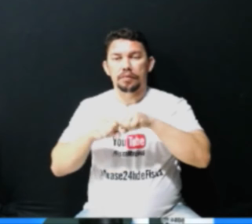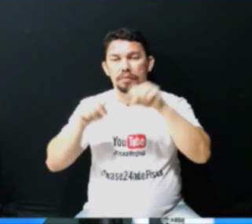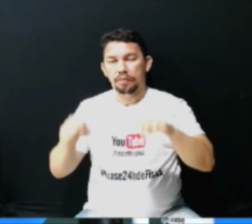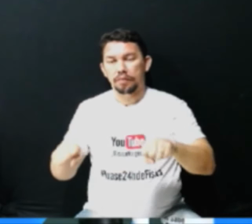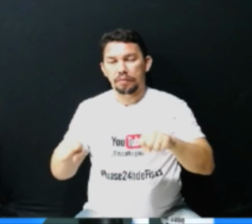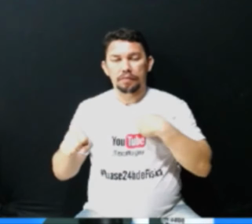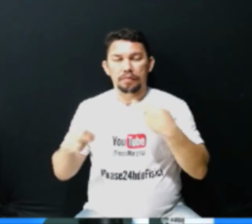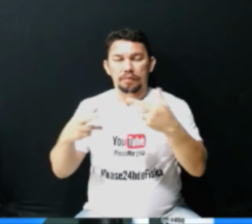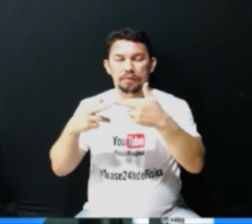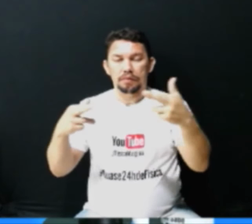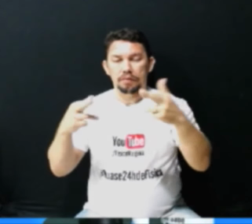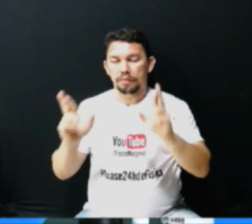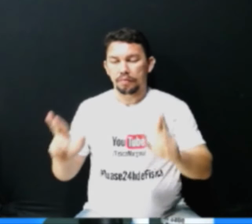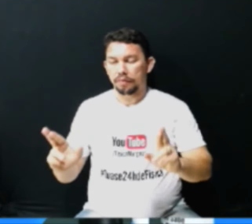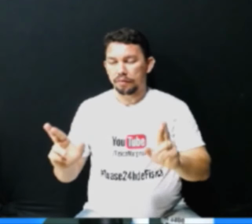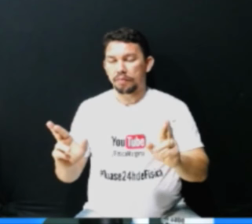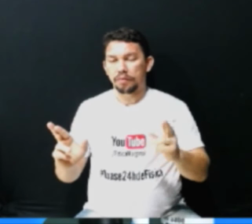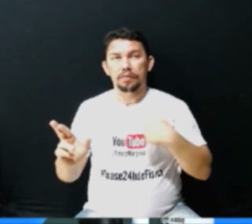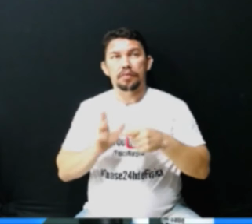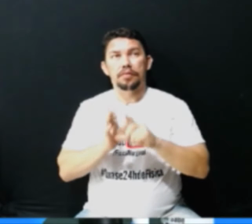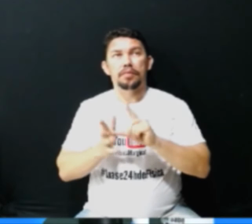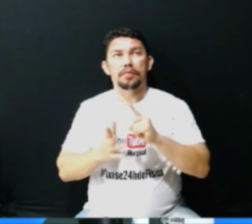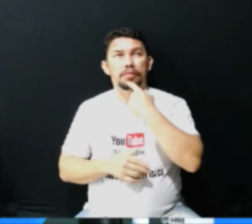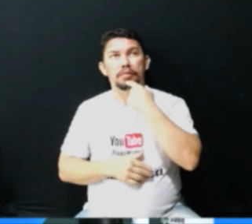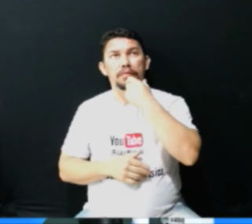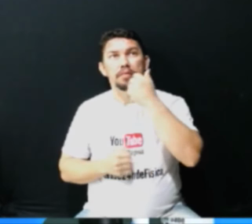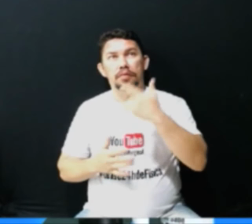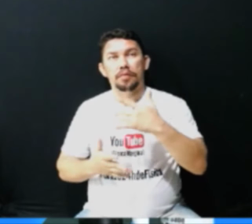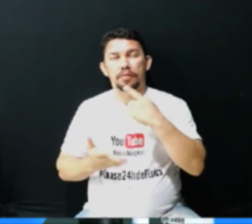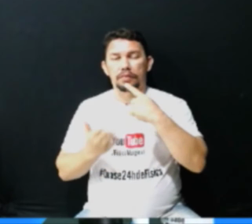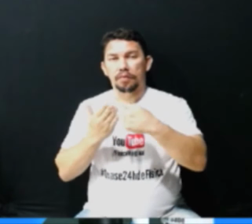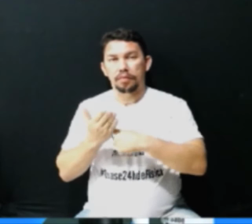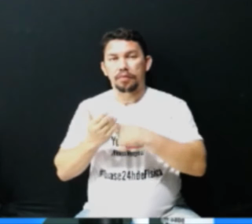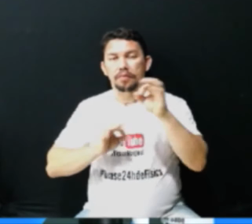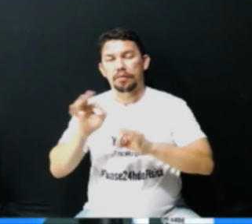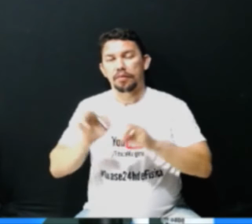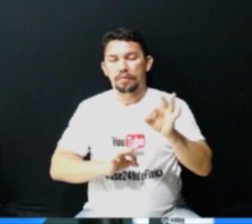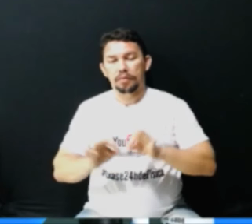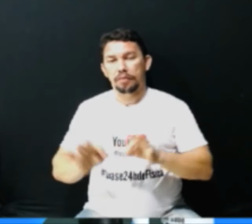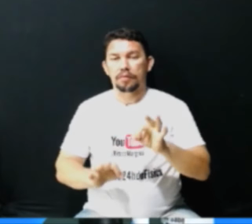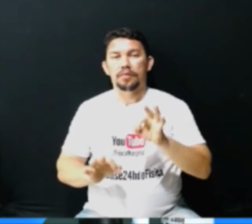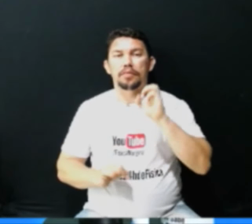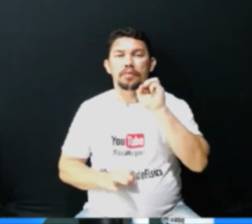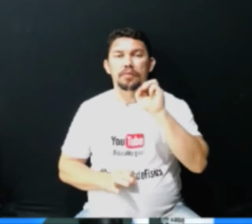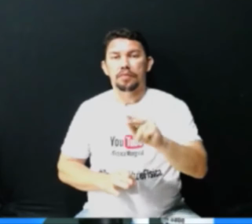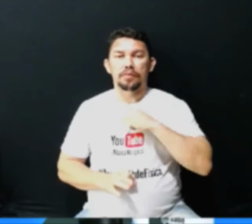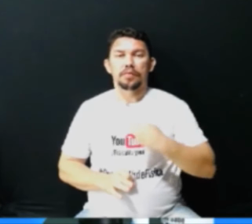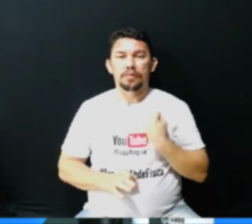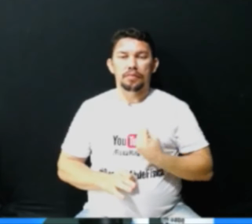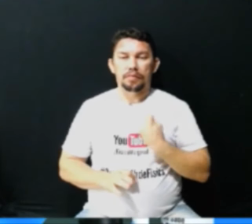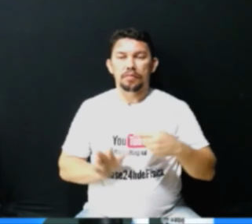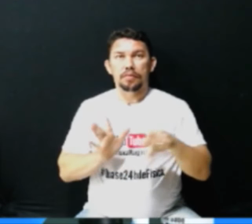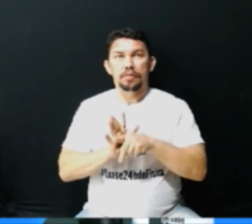que está na fonte, chega um pouquinho menos. Eu não sei dizer se quem programou pensou nisso ou se é um bug de programação. Não